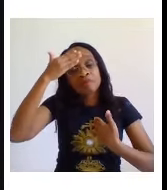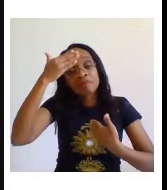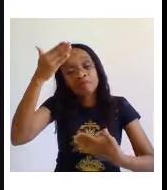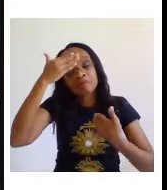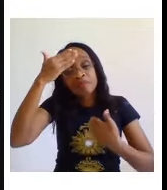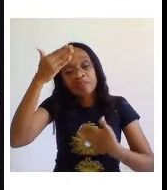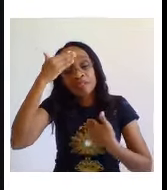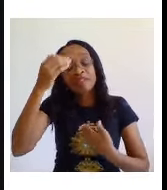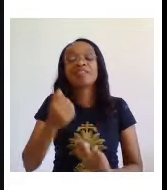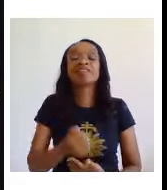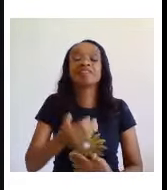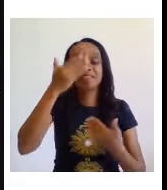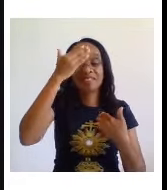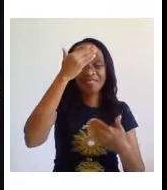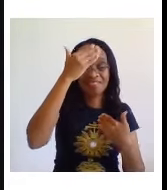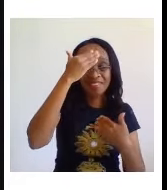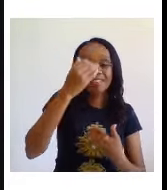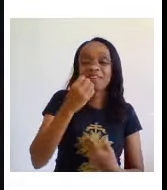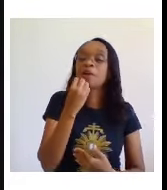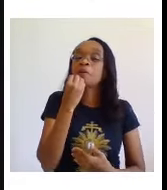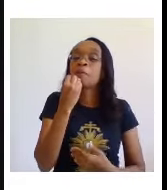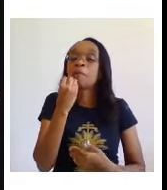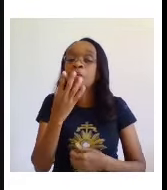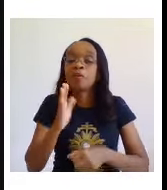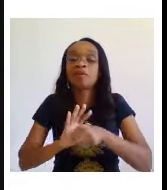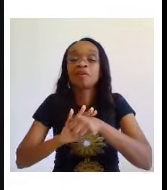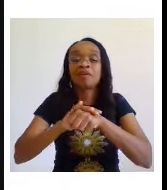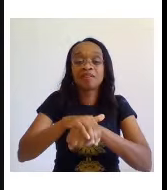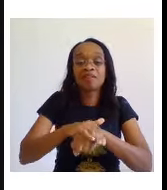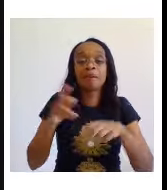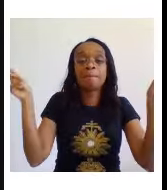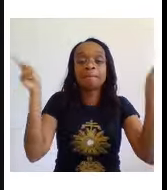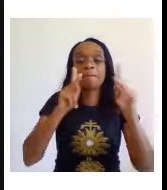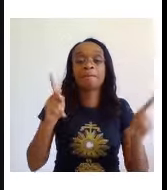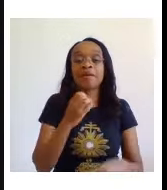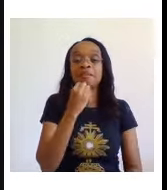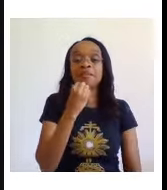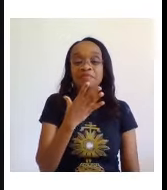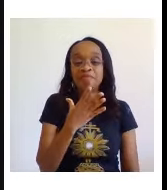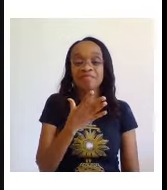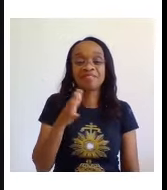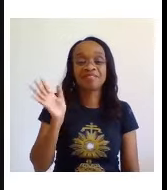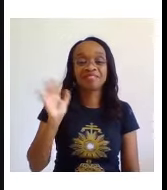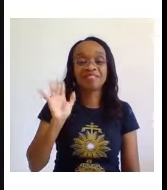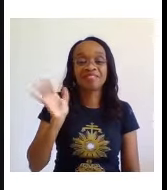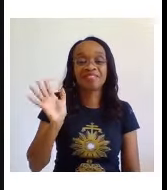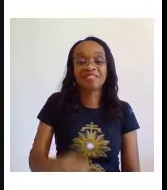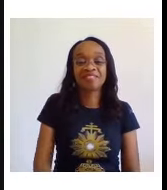todos, meu muito obrigado, boa noite, paz e bem. Tchau.